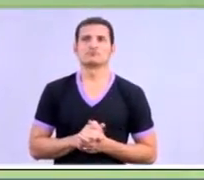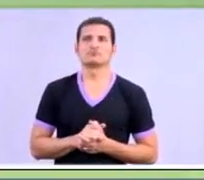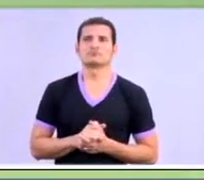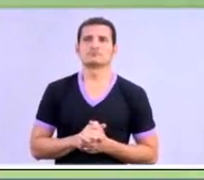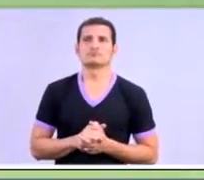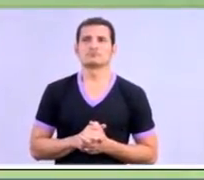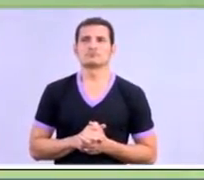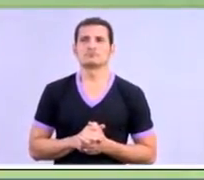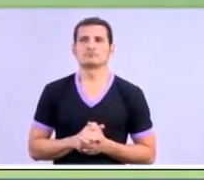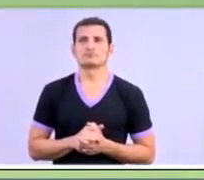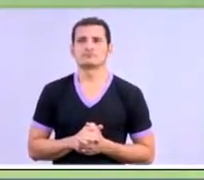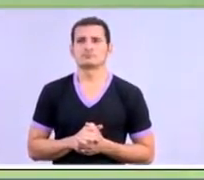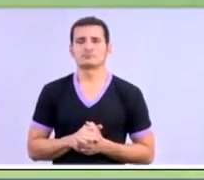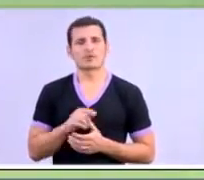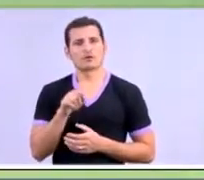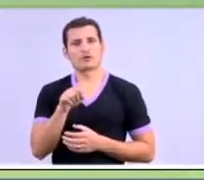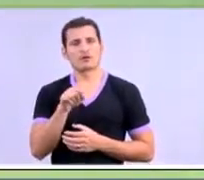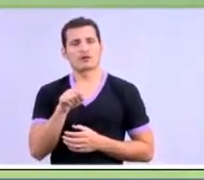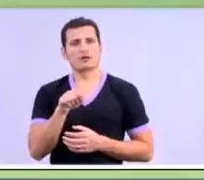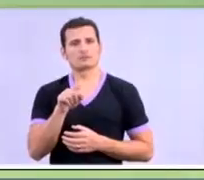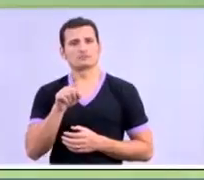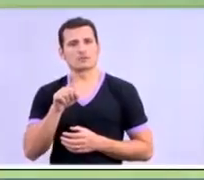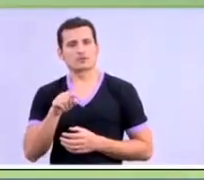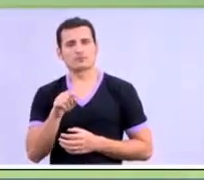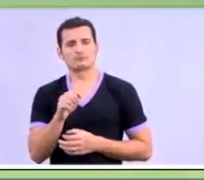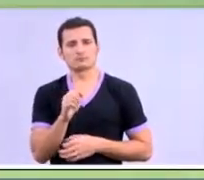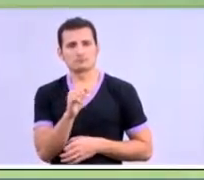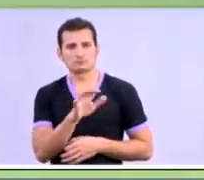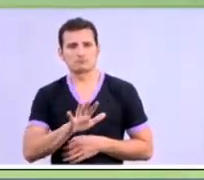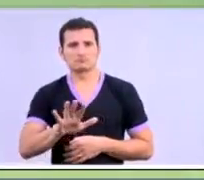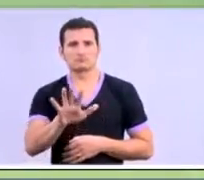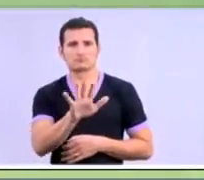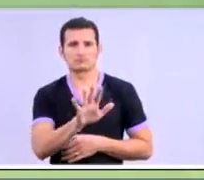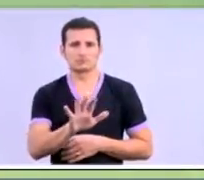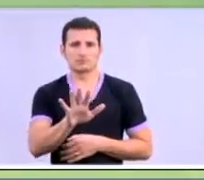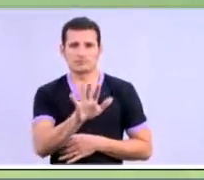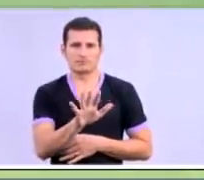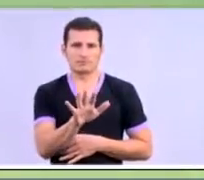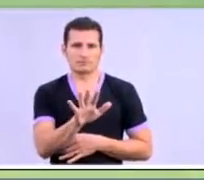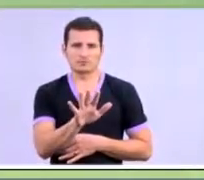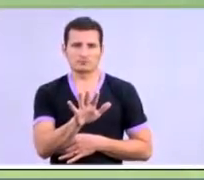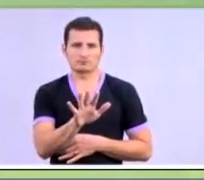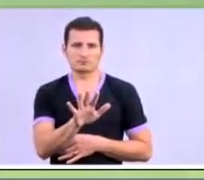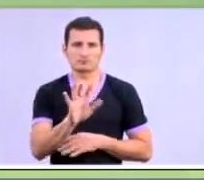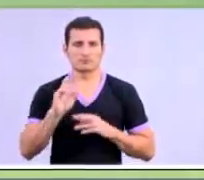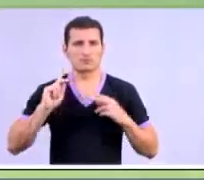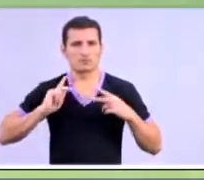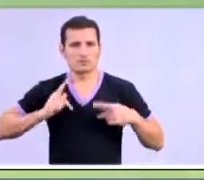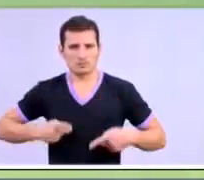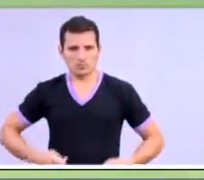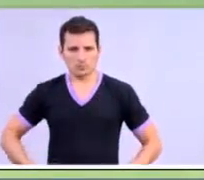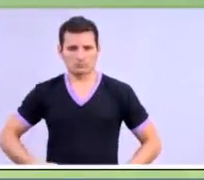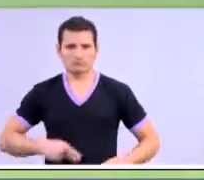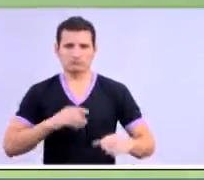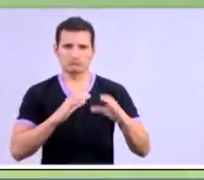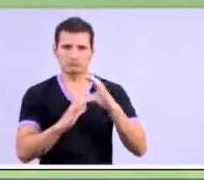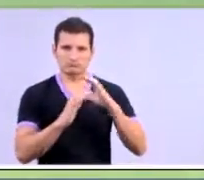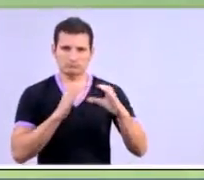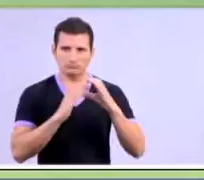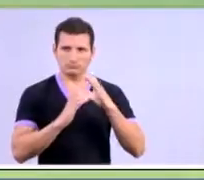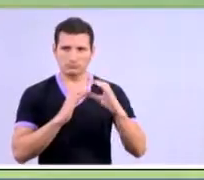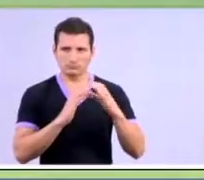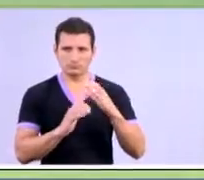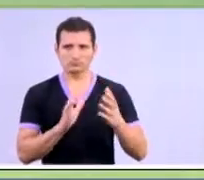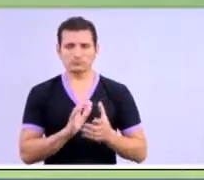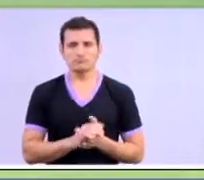formam a interface entre a rede humana e a rede de comunicação. Alguns exemplos de dispositivos finais podem